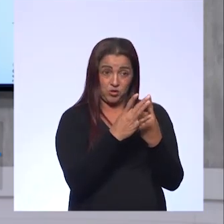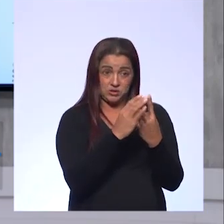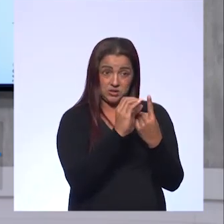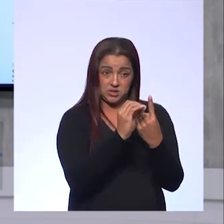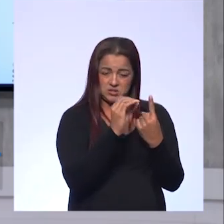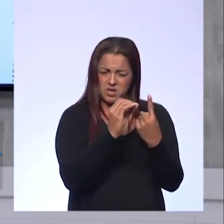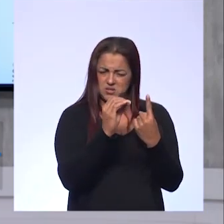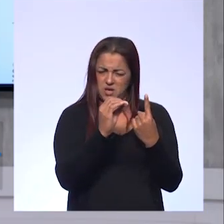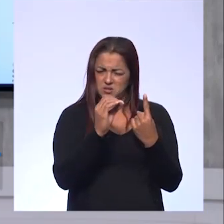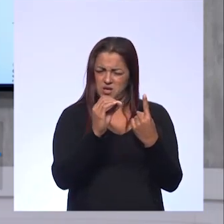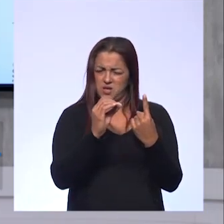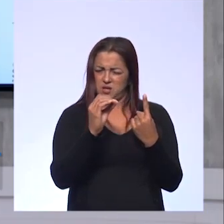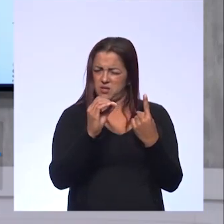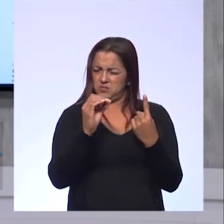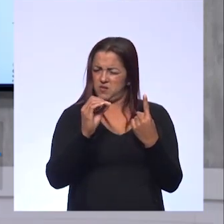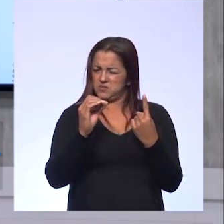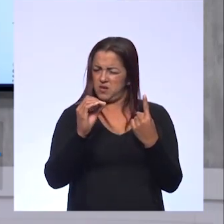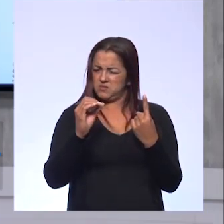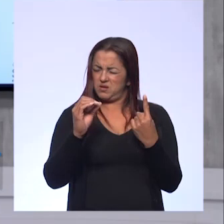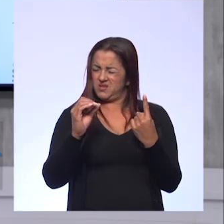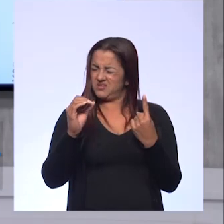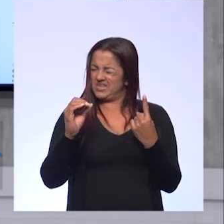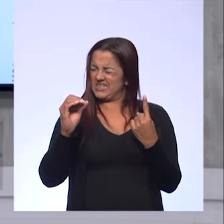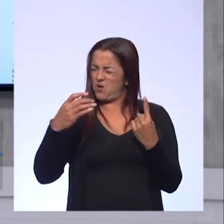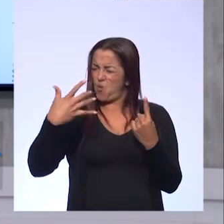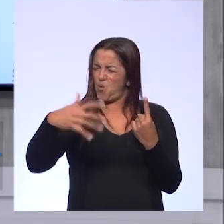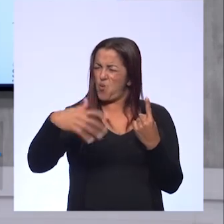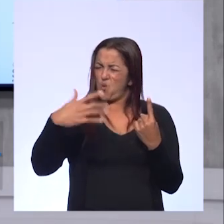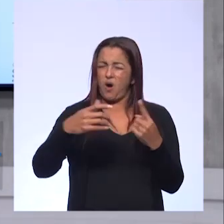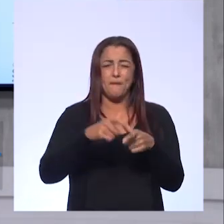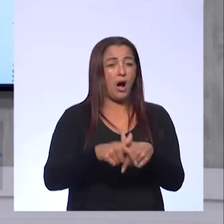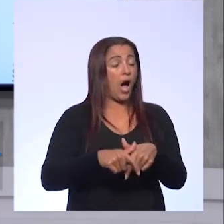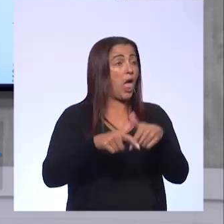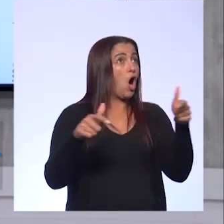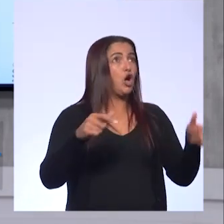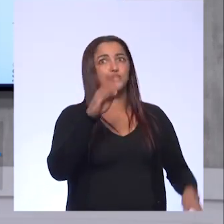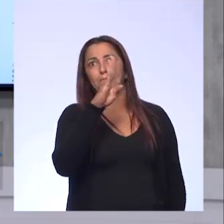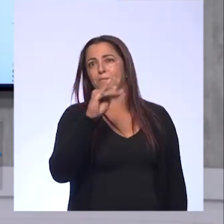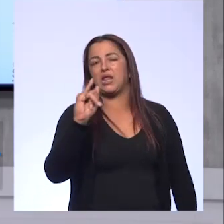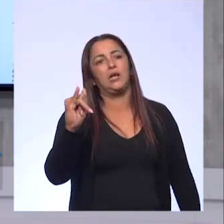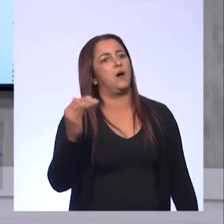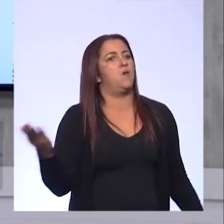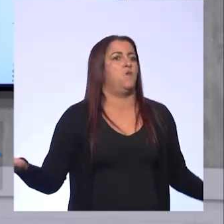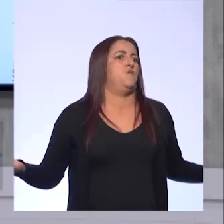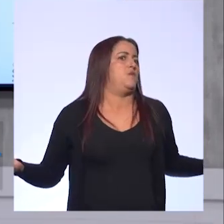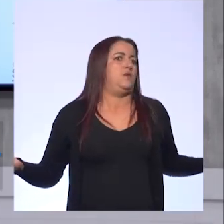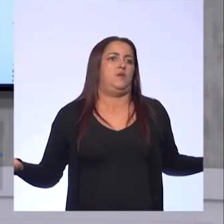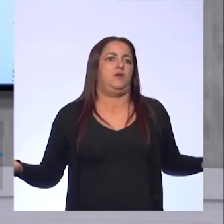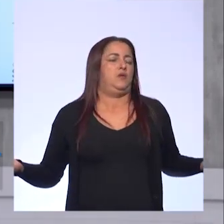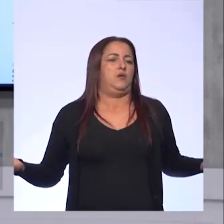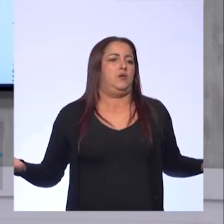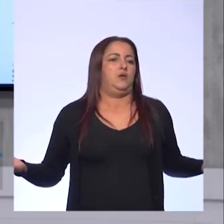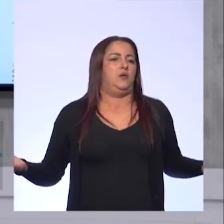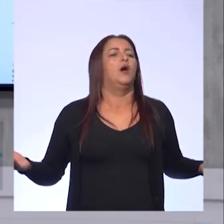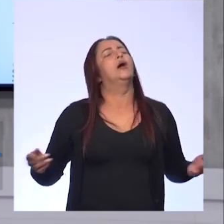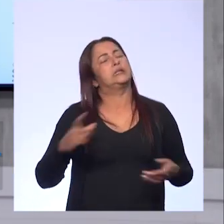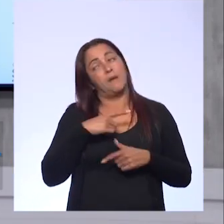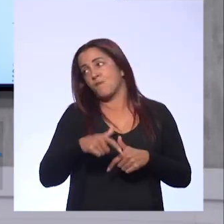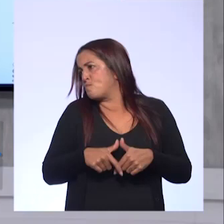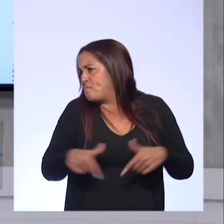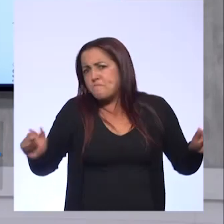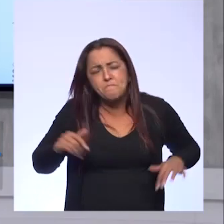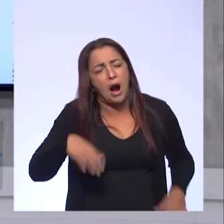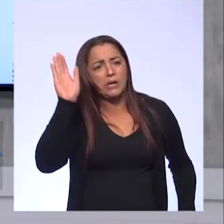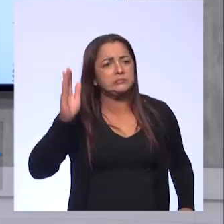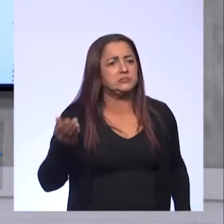imagina Que número que é esse esse é o número muito grande é o número maior do que bilhão de vibração bilhões de vibrações por segundo é muito